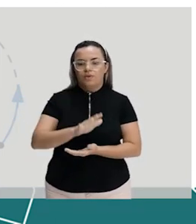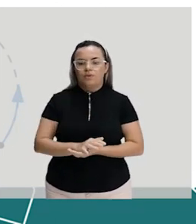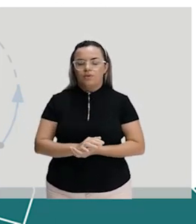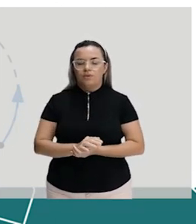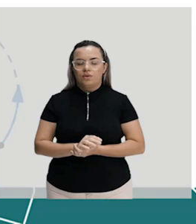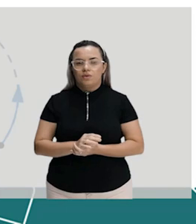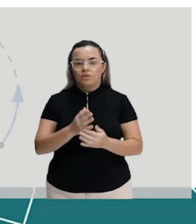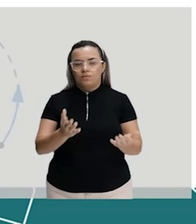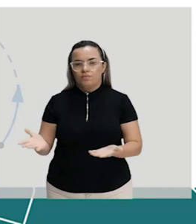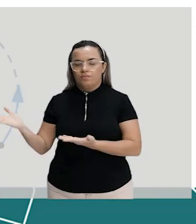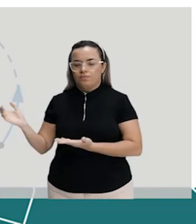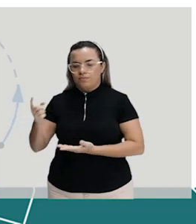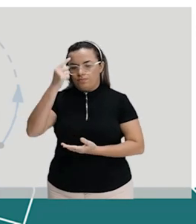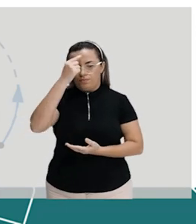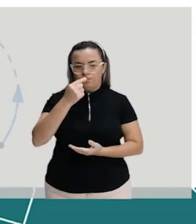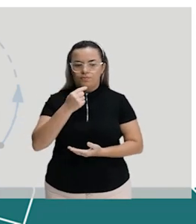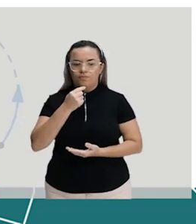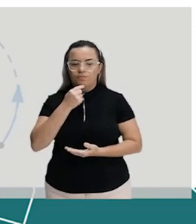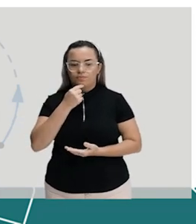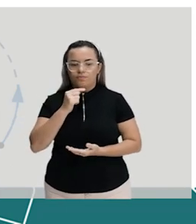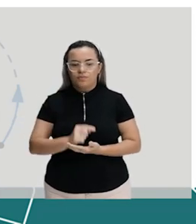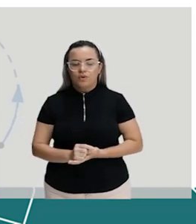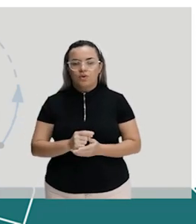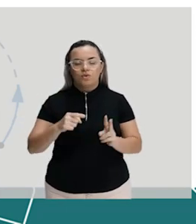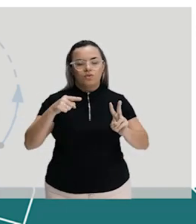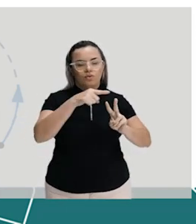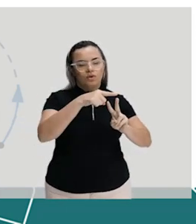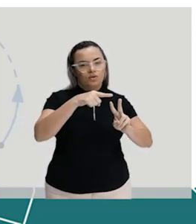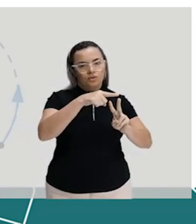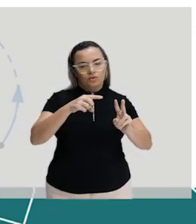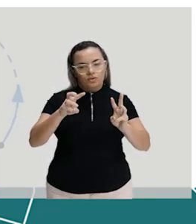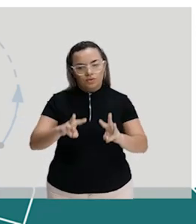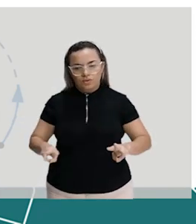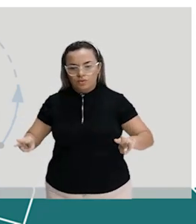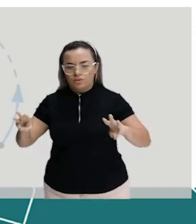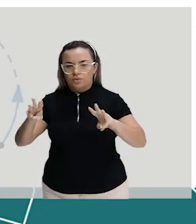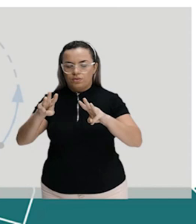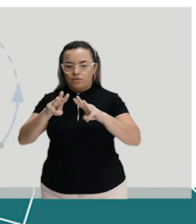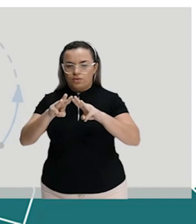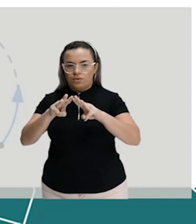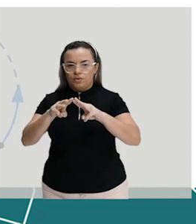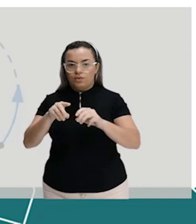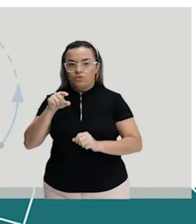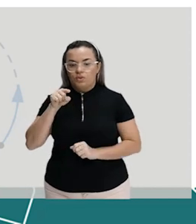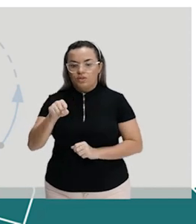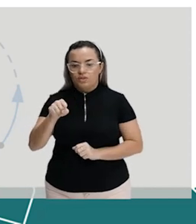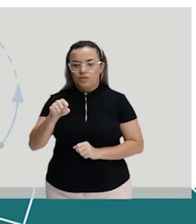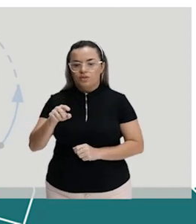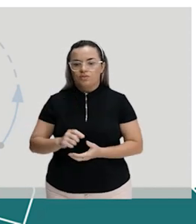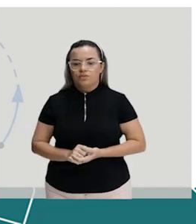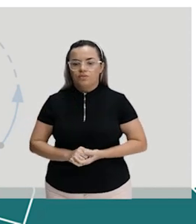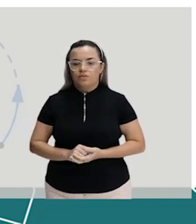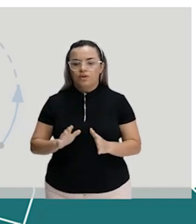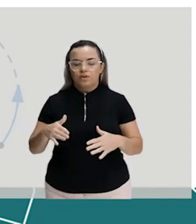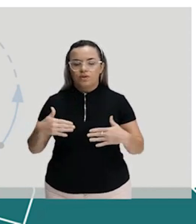mostra a figura o vetor campo magnético criado no centro do Círculo por esse elétron é representado